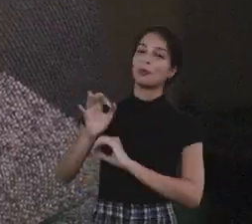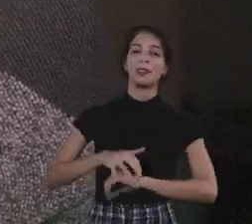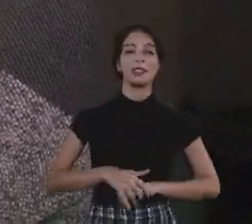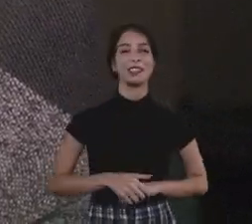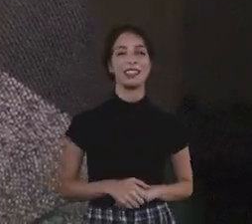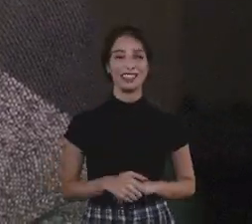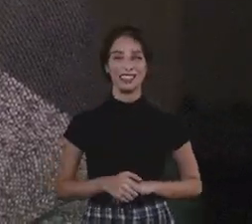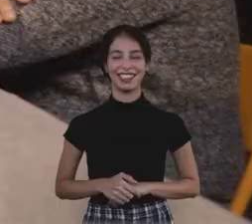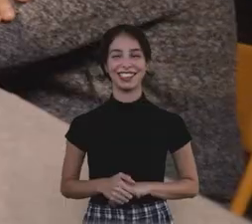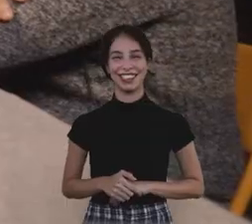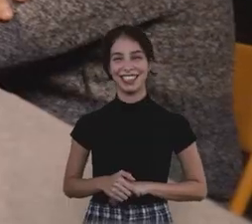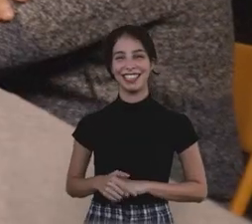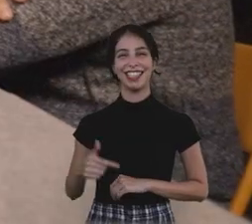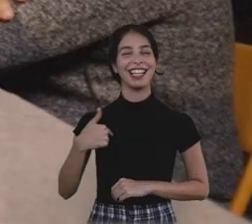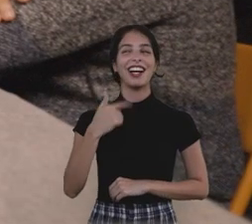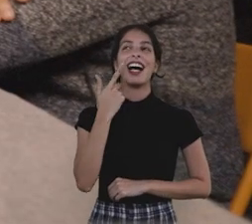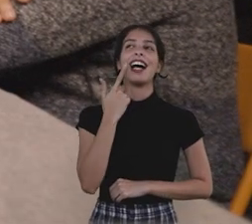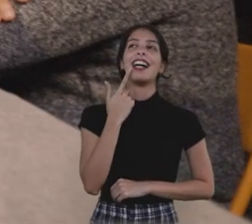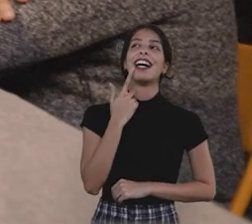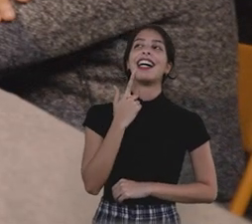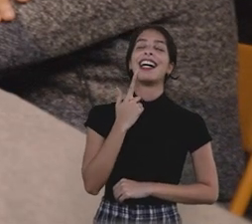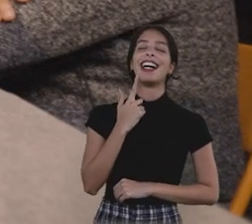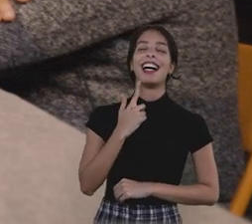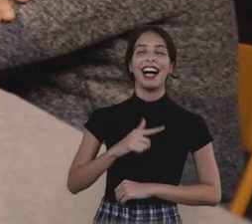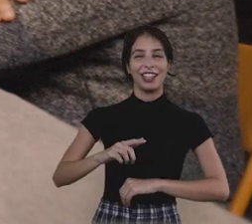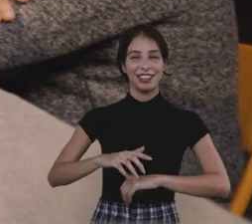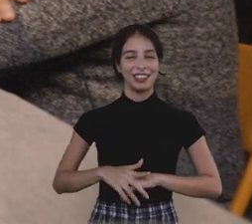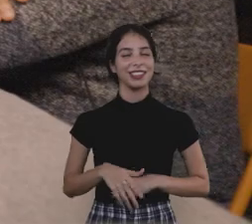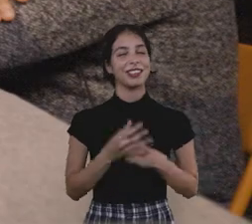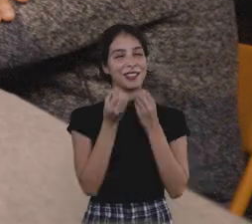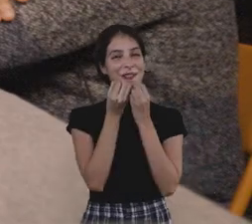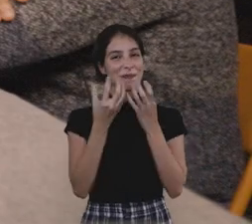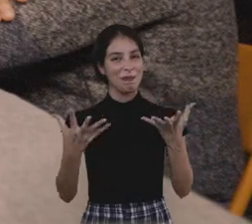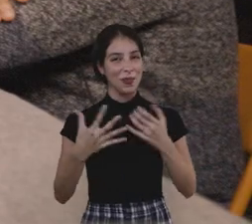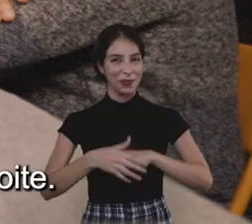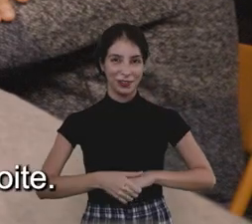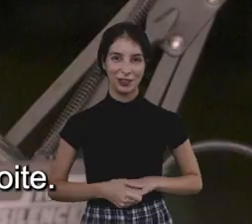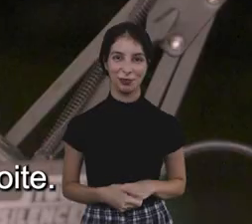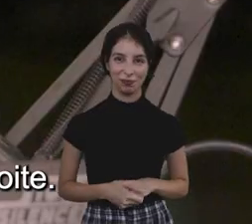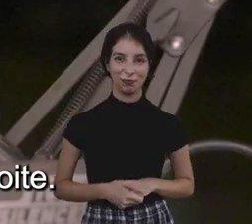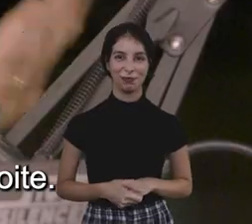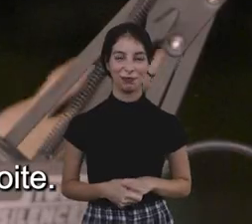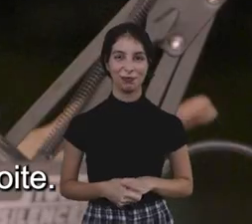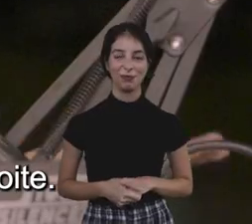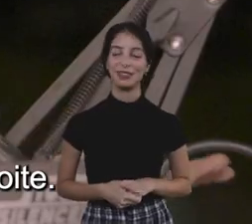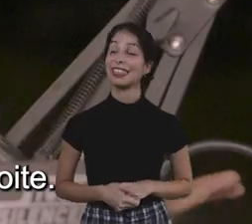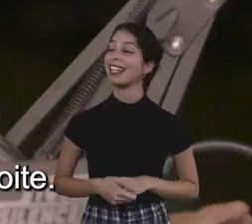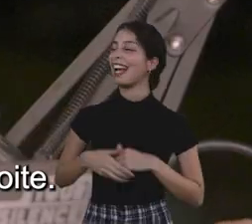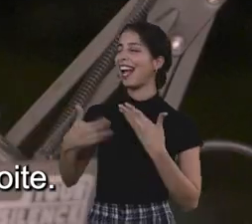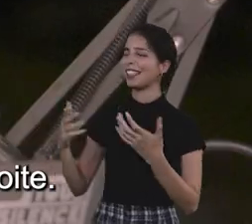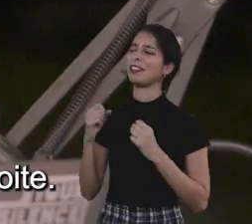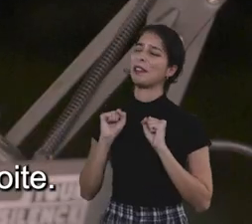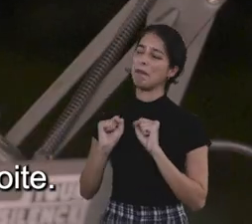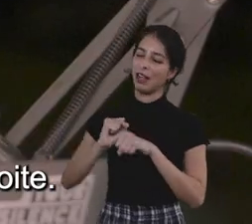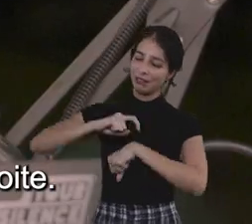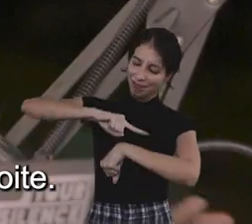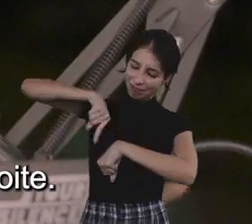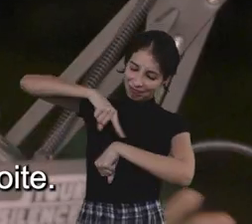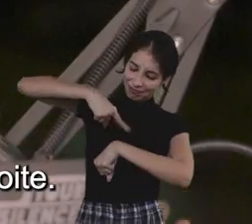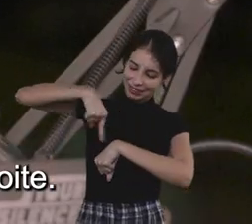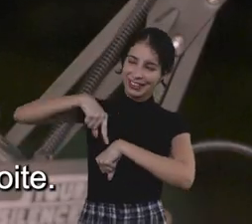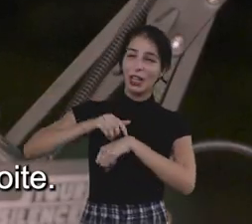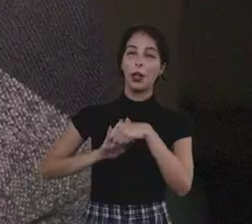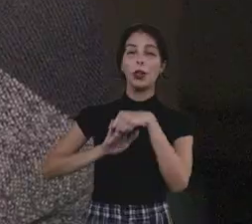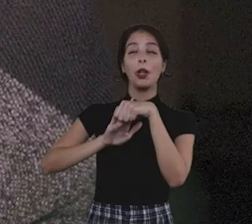só babando demais mas que bom Alexandre a gente poderia ficar aqui